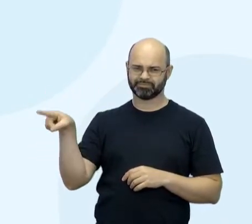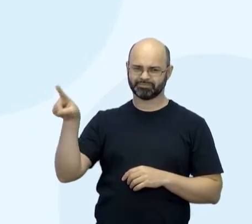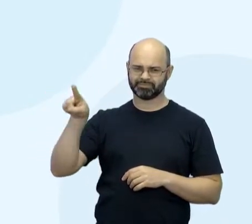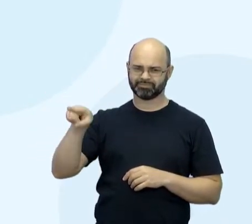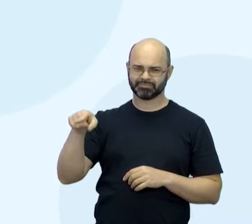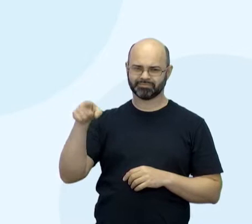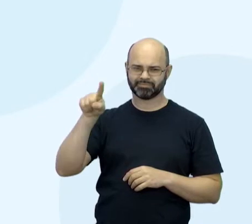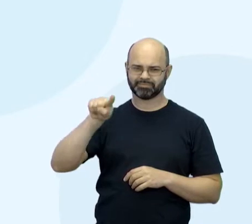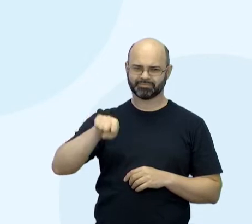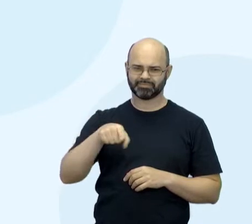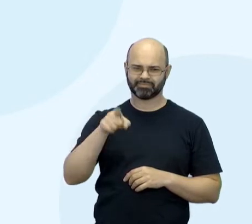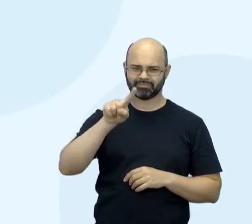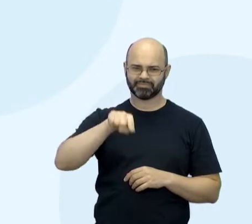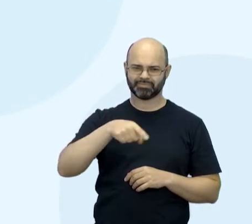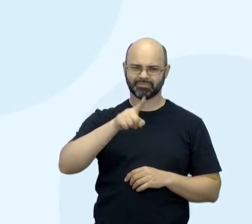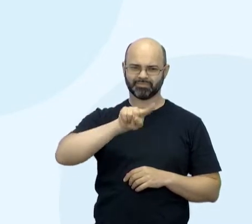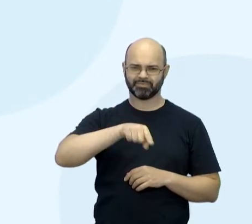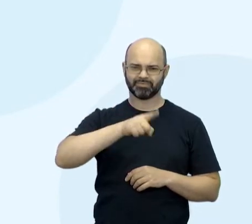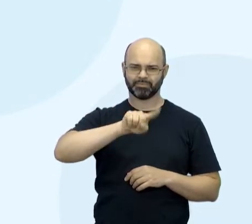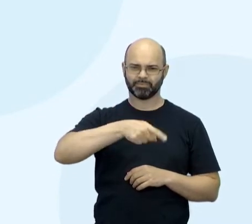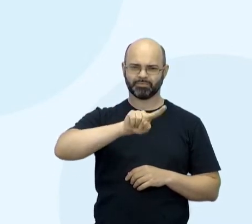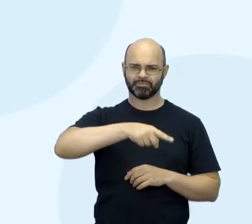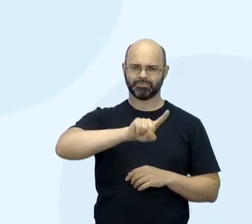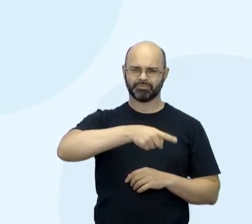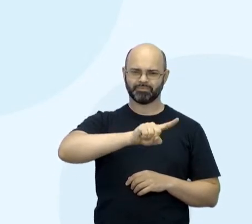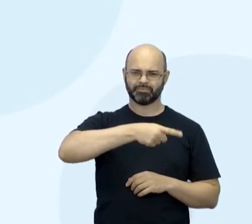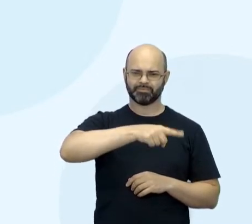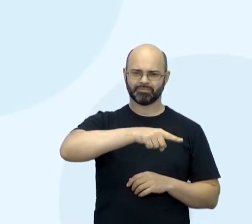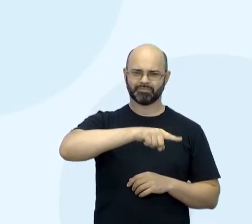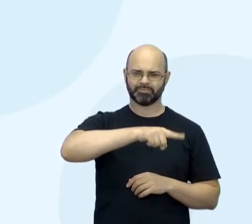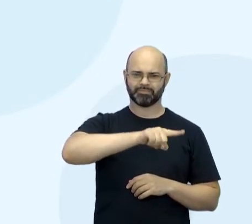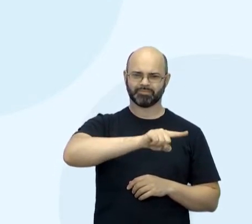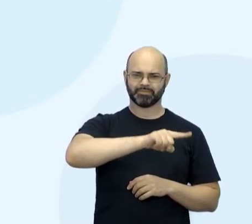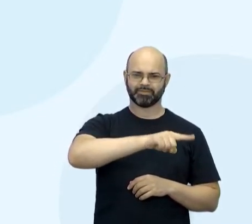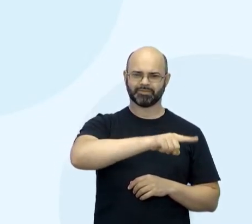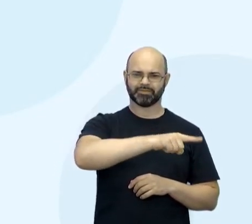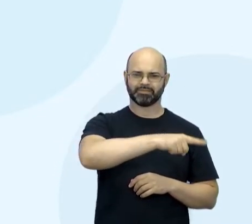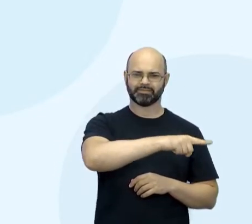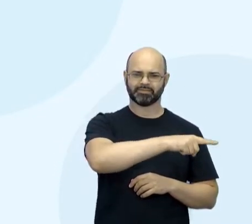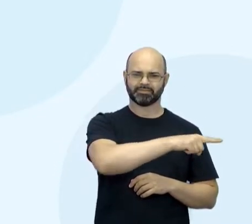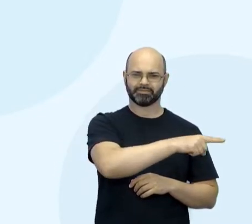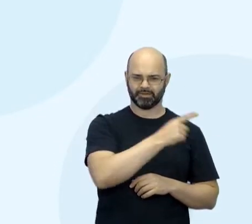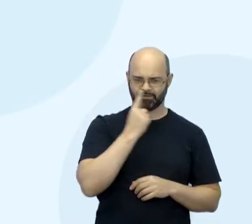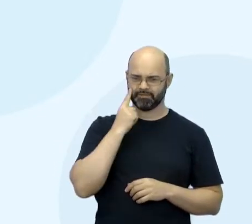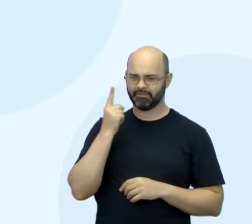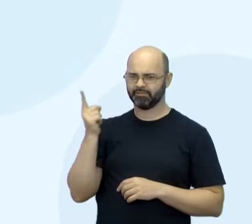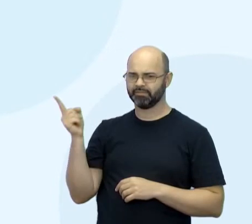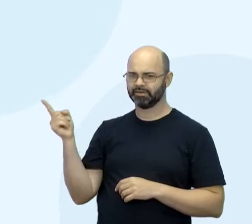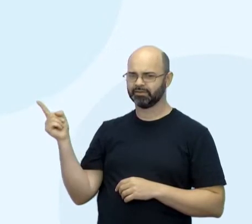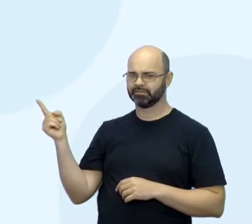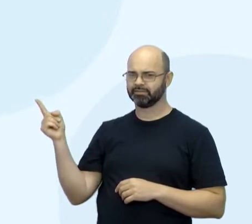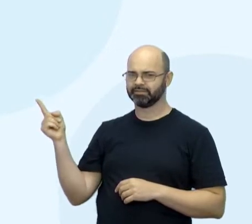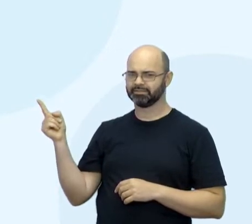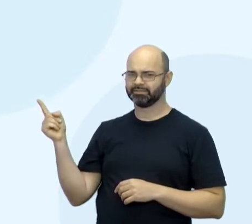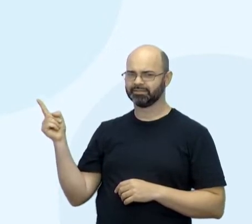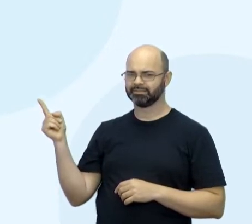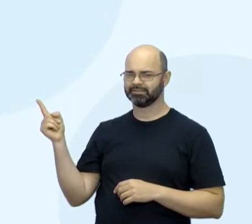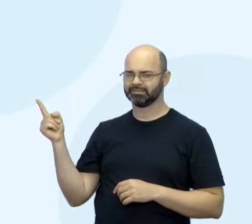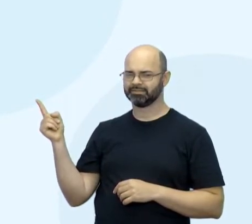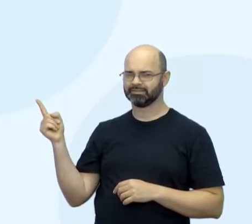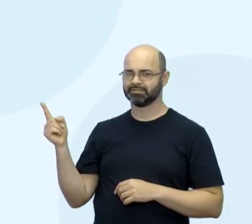andando, tá vendo que a frequência vai aumentando? A frequência vai aumentando. Ó, a energia da onda vai aumentando, ó. A energia da onda vai aumentando, ó. A energia vai